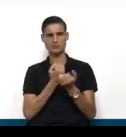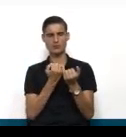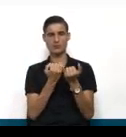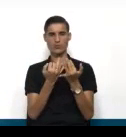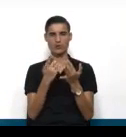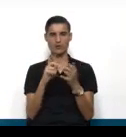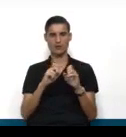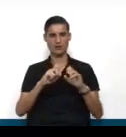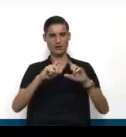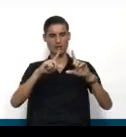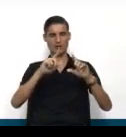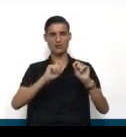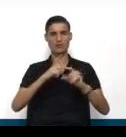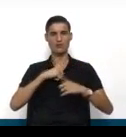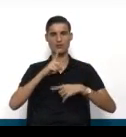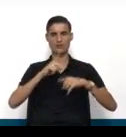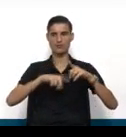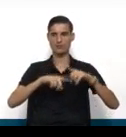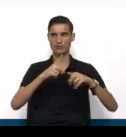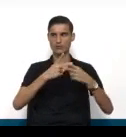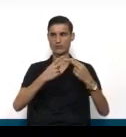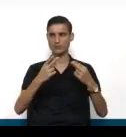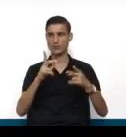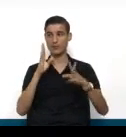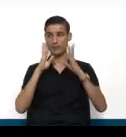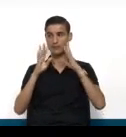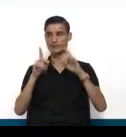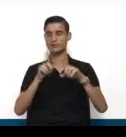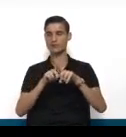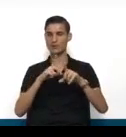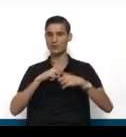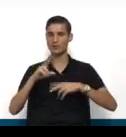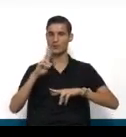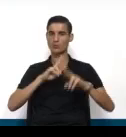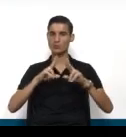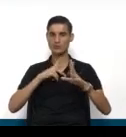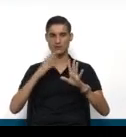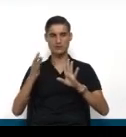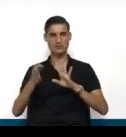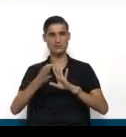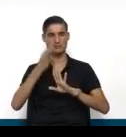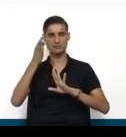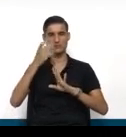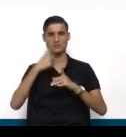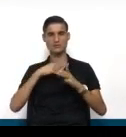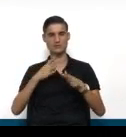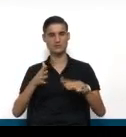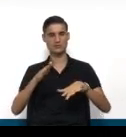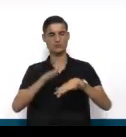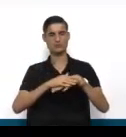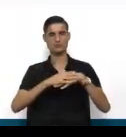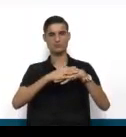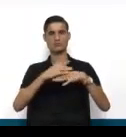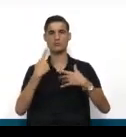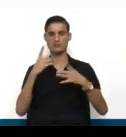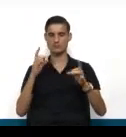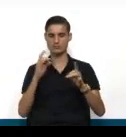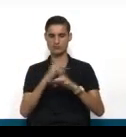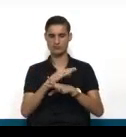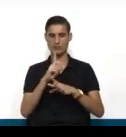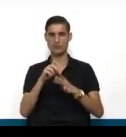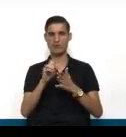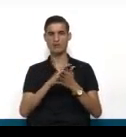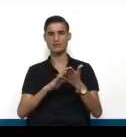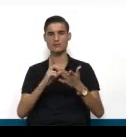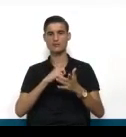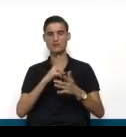são as autofunções, né? Pensando, utilizando o princípio da superposição, e a gente conclui, então, a